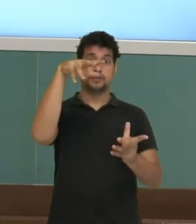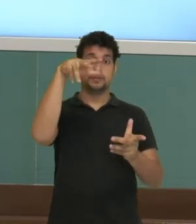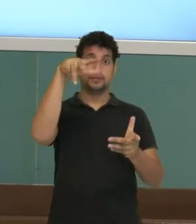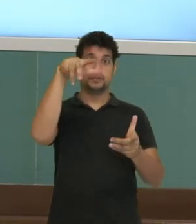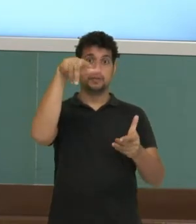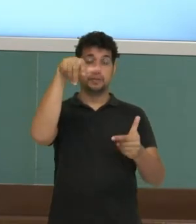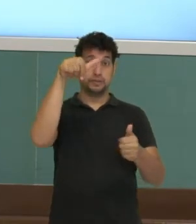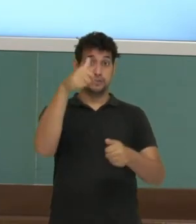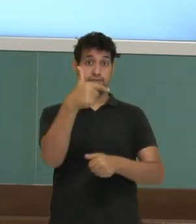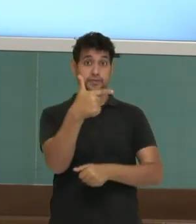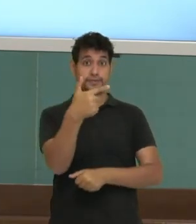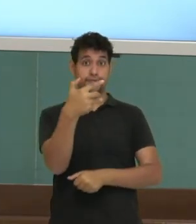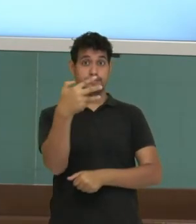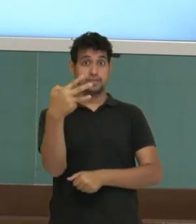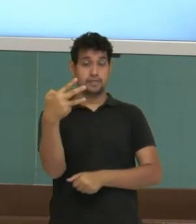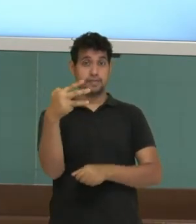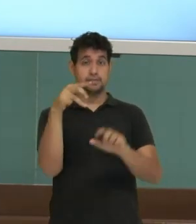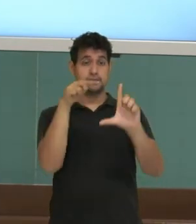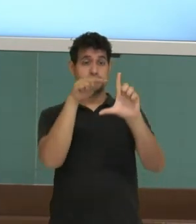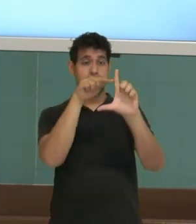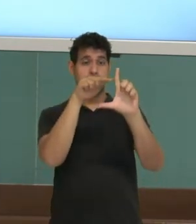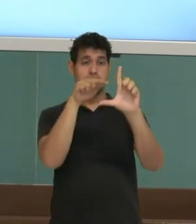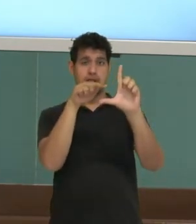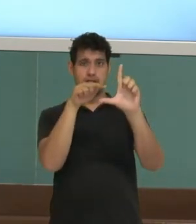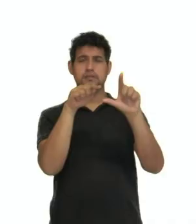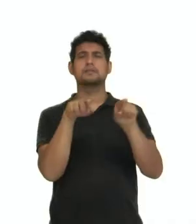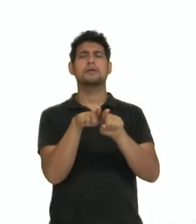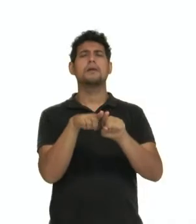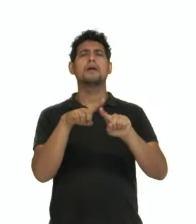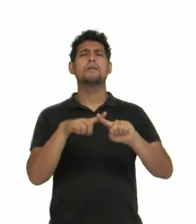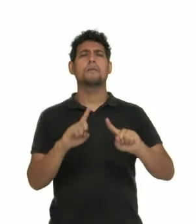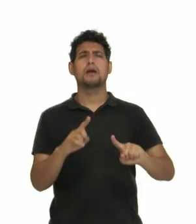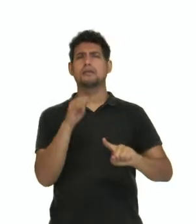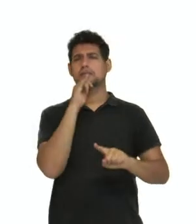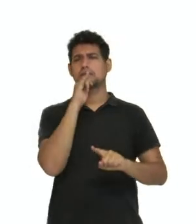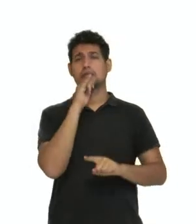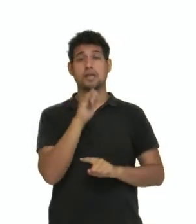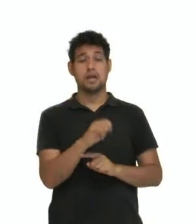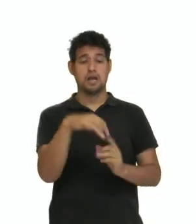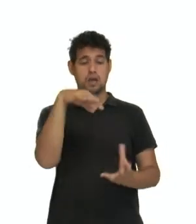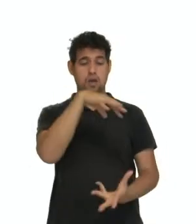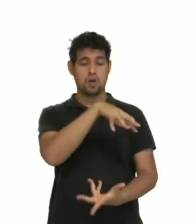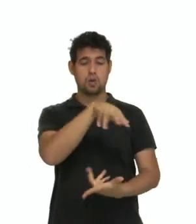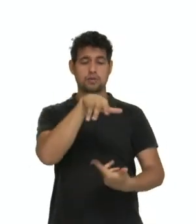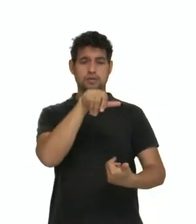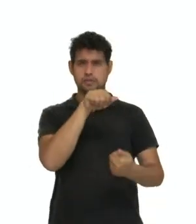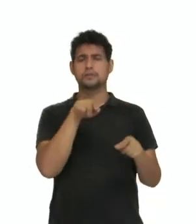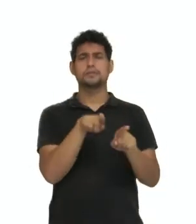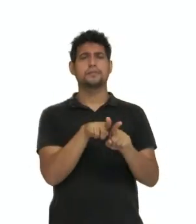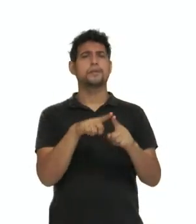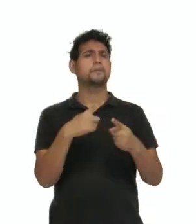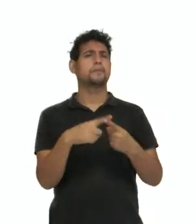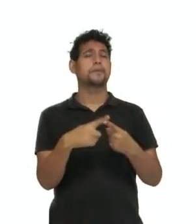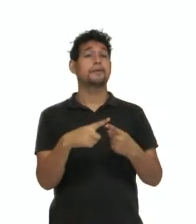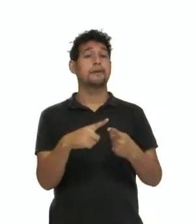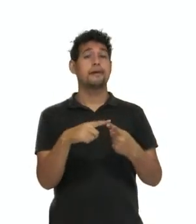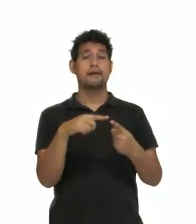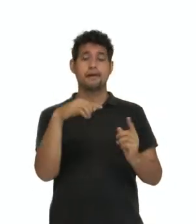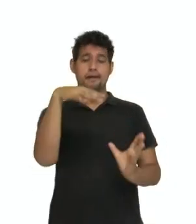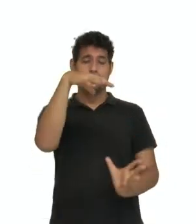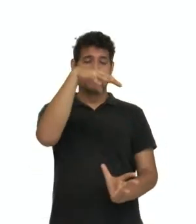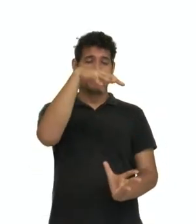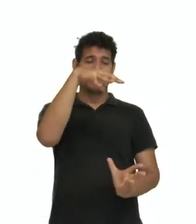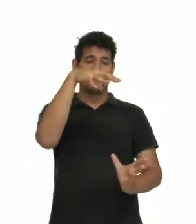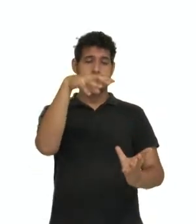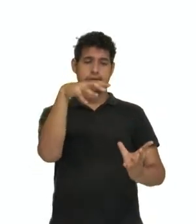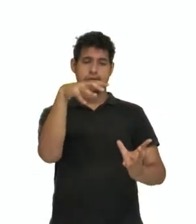23 graus. A inclinação do eixo de rotação, graças à curvatura